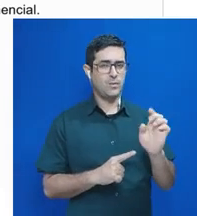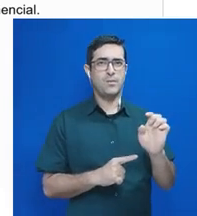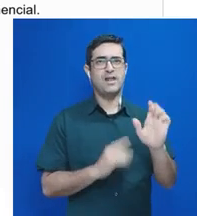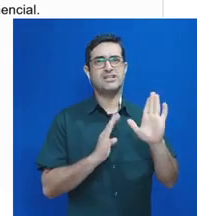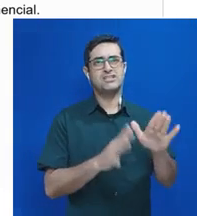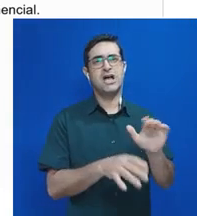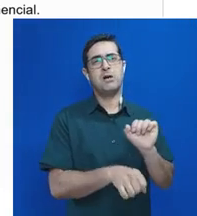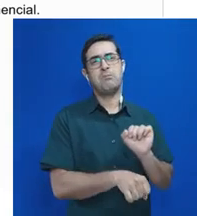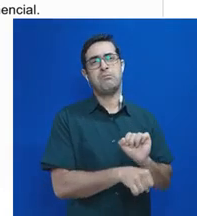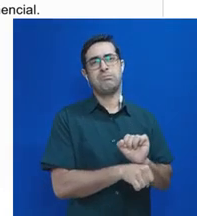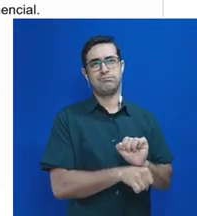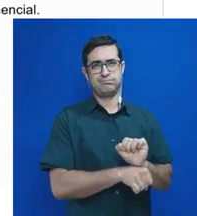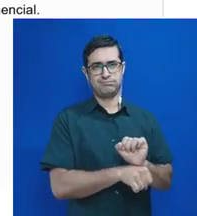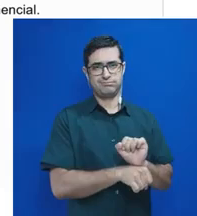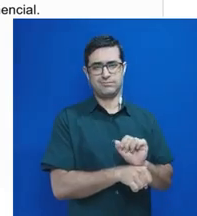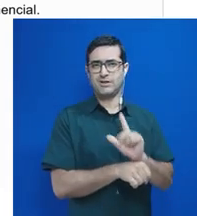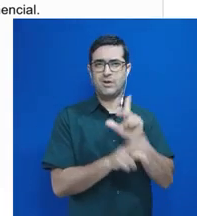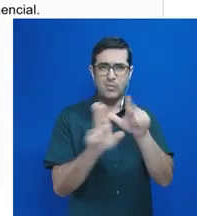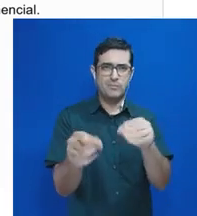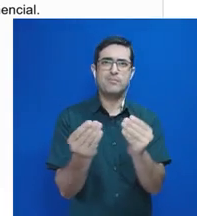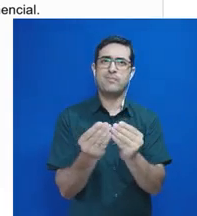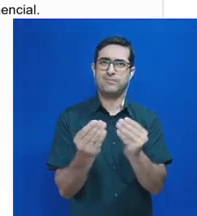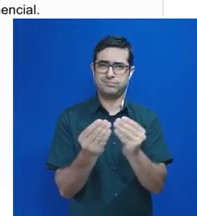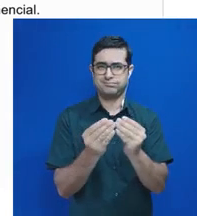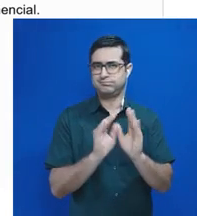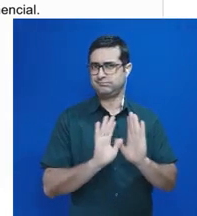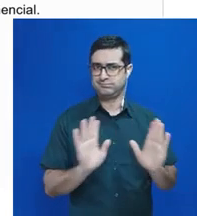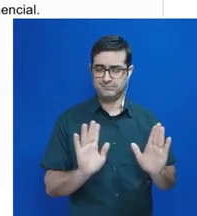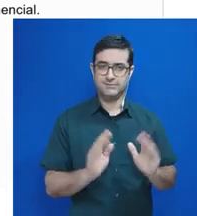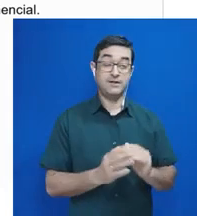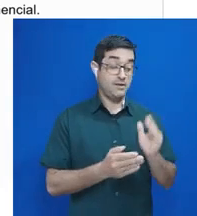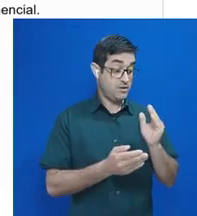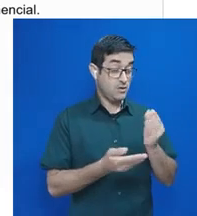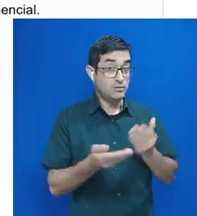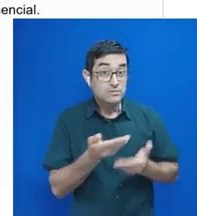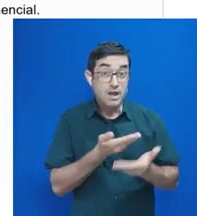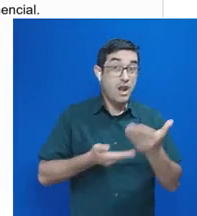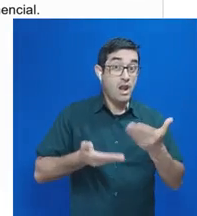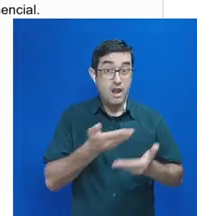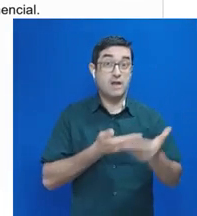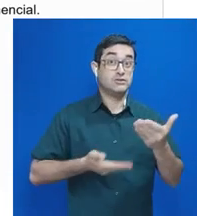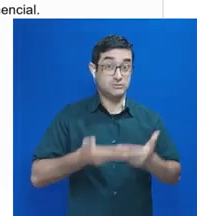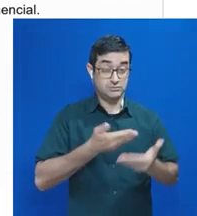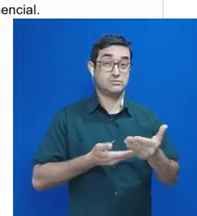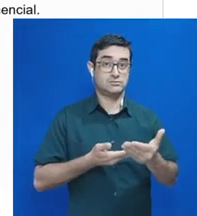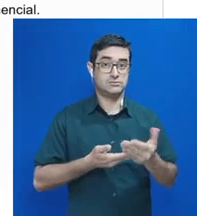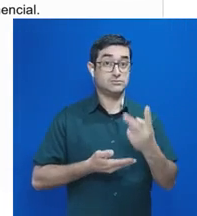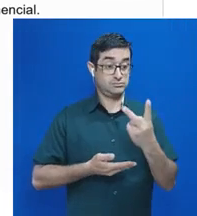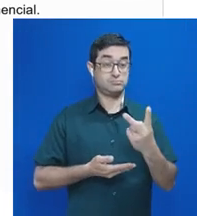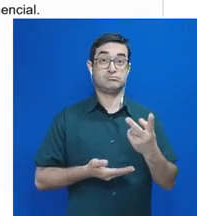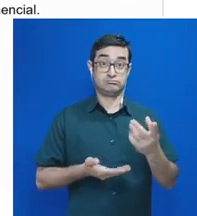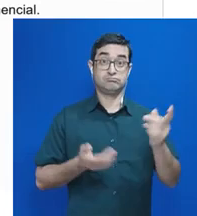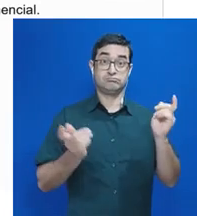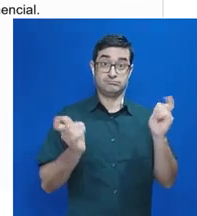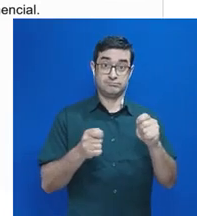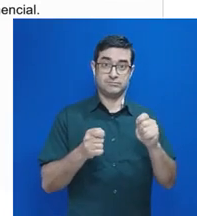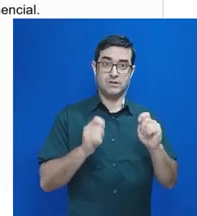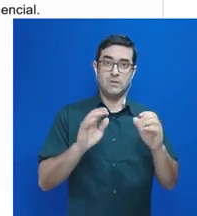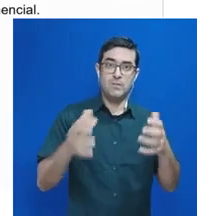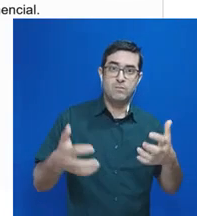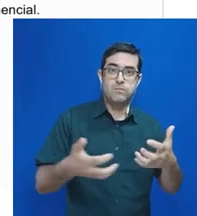já estável, como seria uma molécula. E aí o que acontece? Quando eu interajo os dois, né, vai